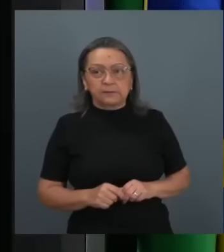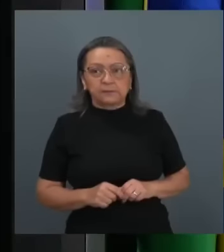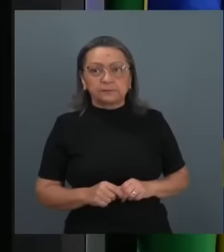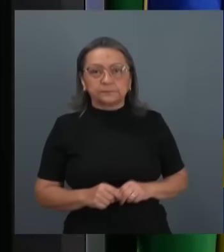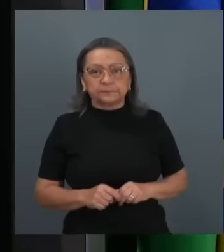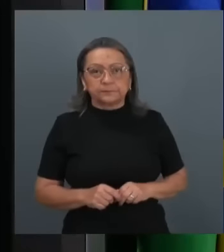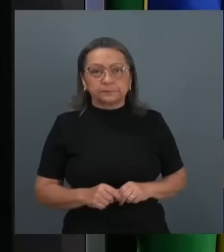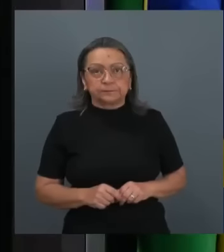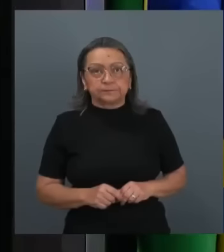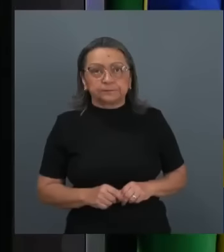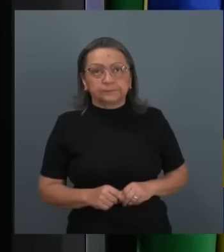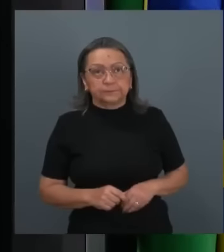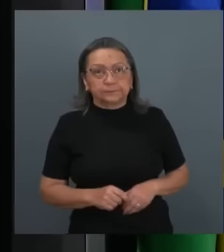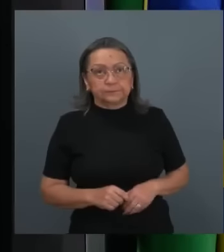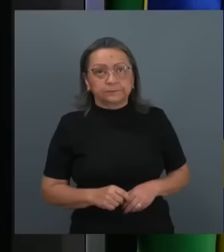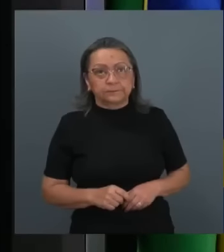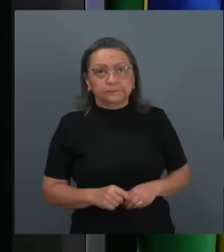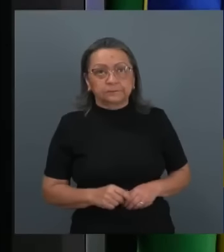relembrar aqui.